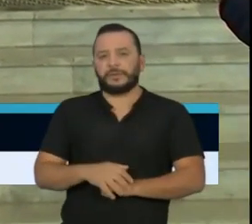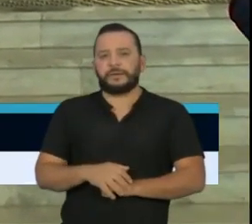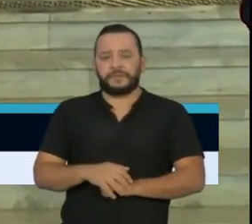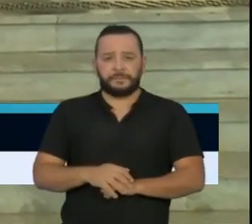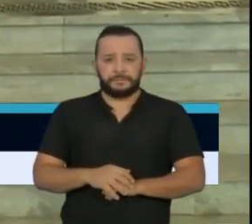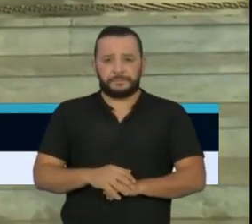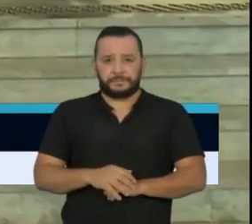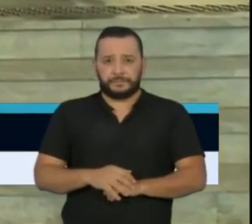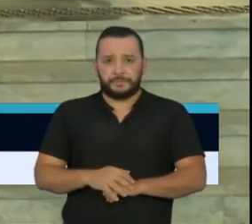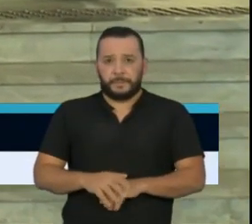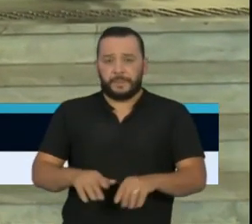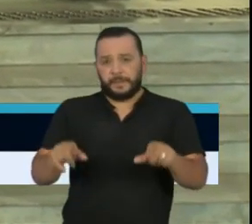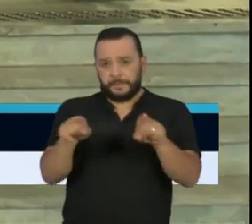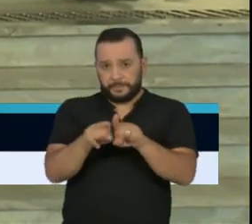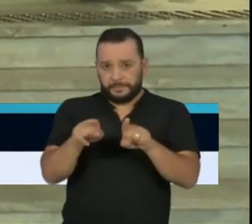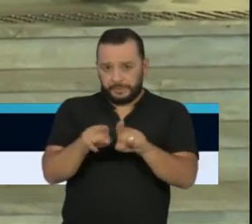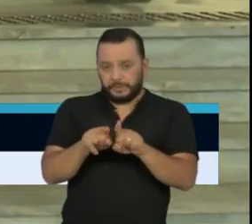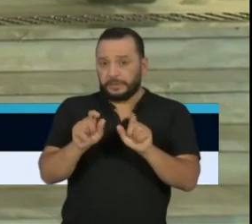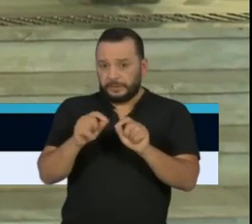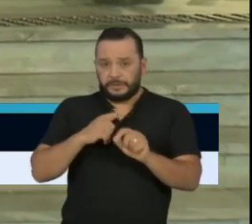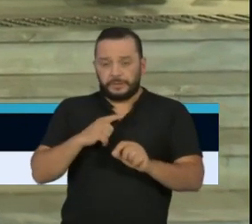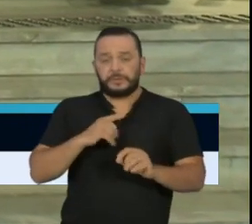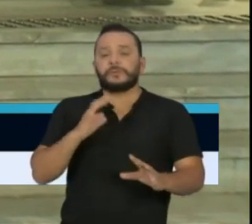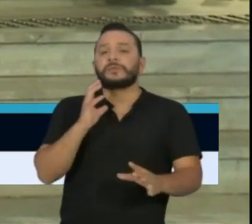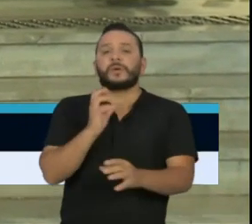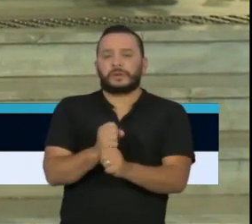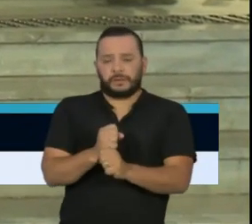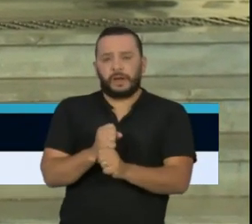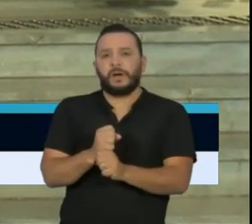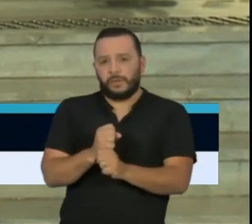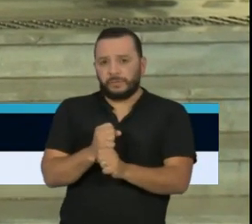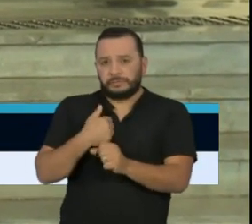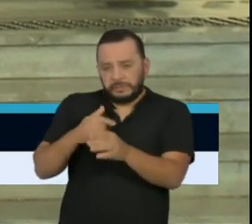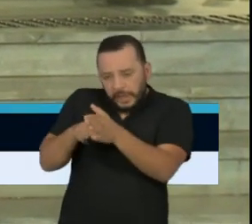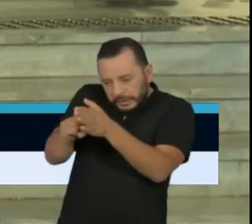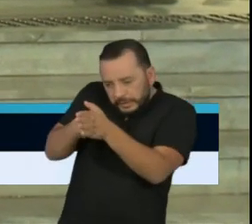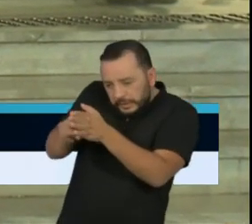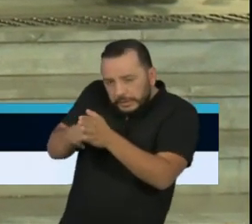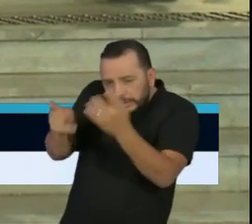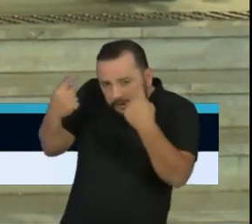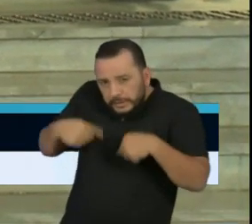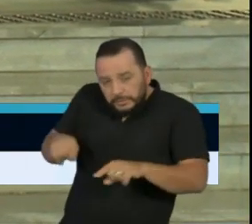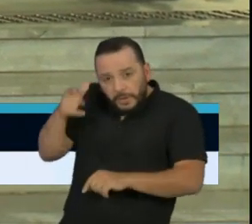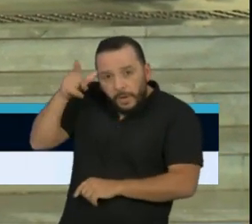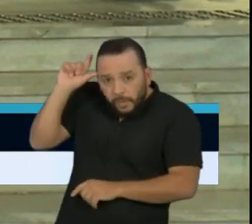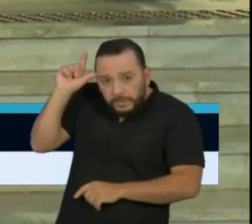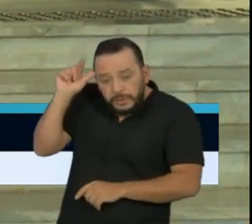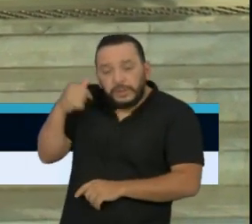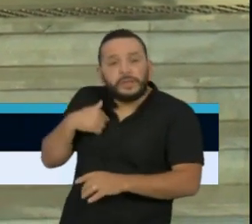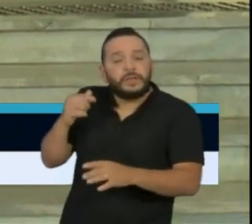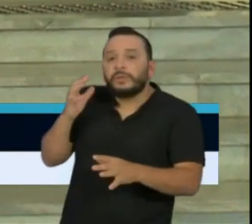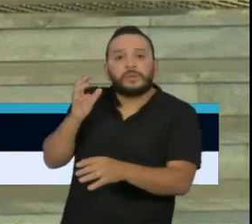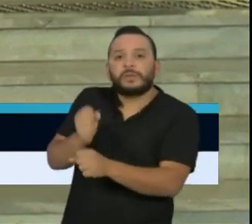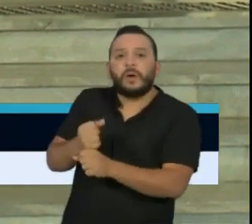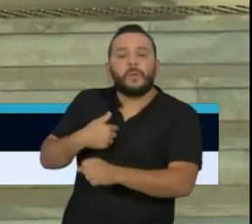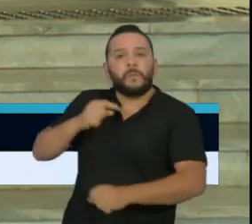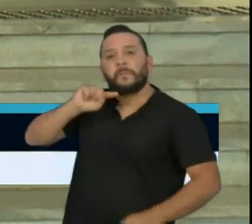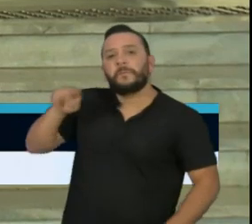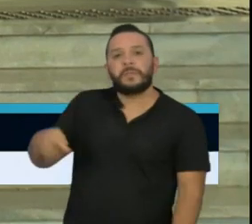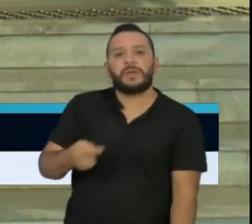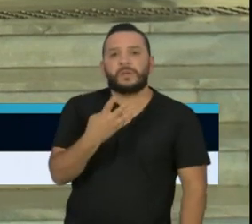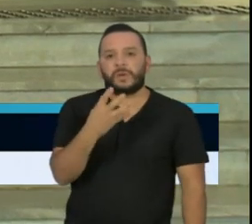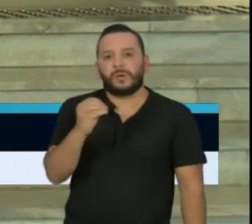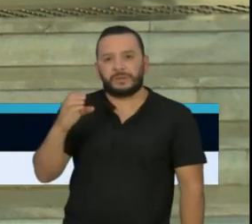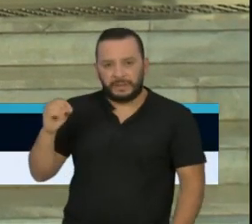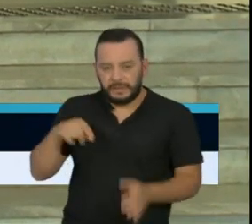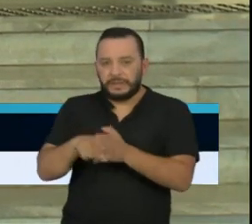Se nós olharmos aqui o número de exames testados, ontem nós tivemos uma entrada de 1.400 exames